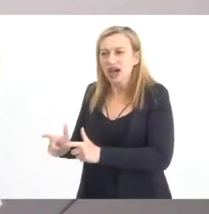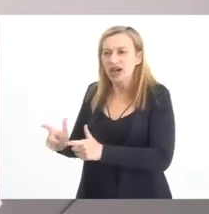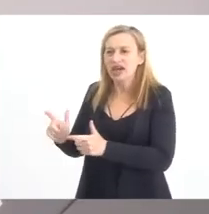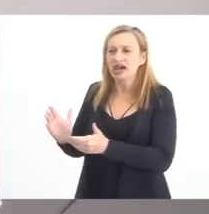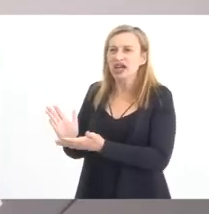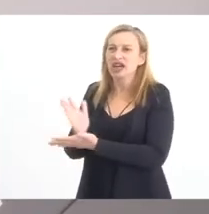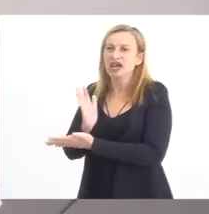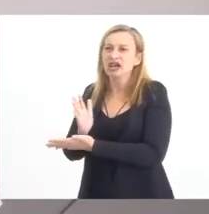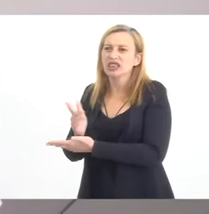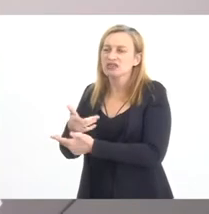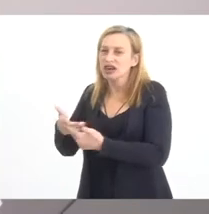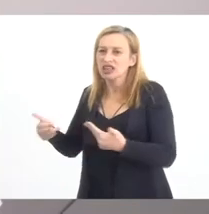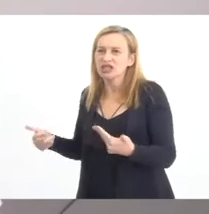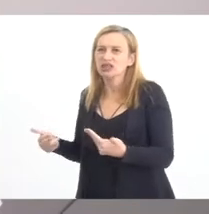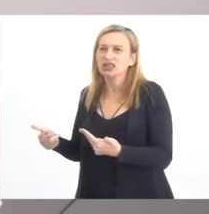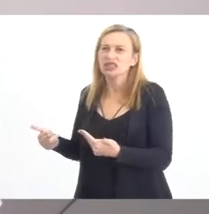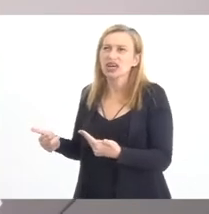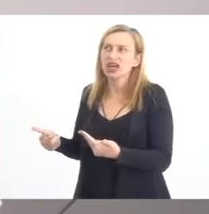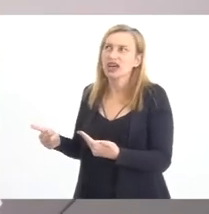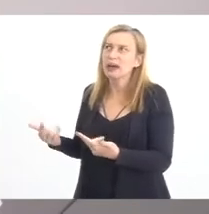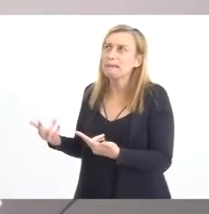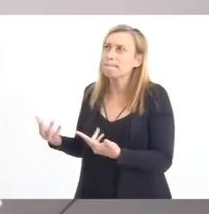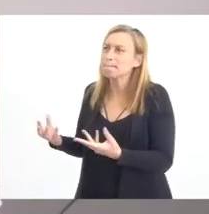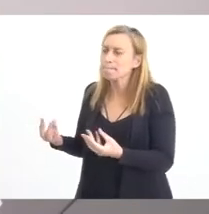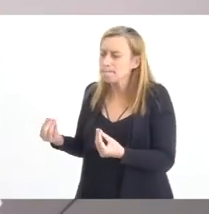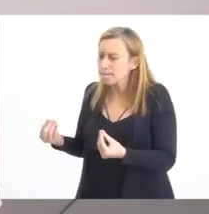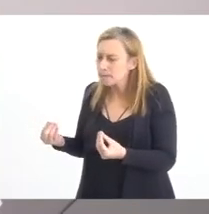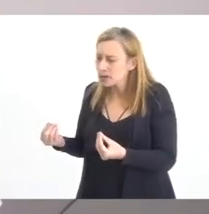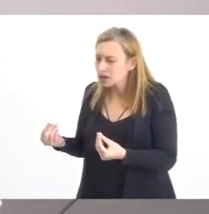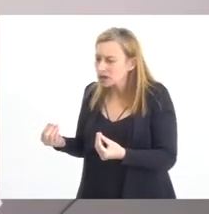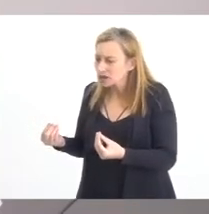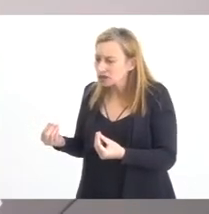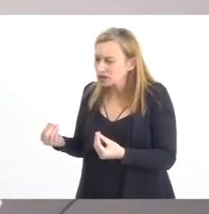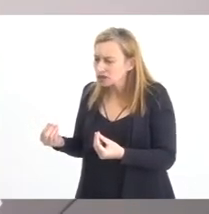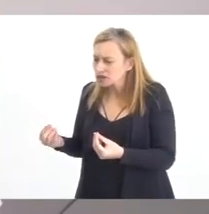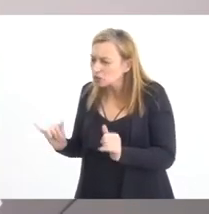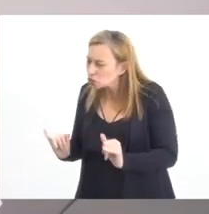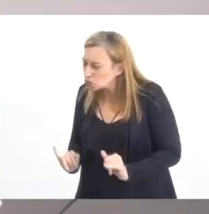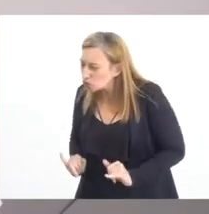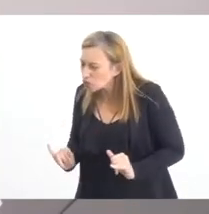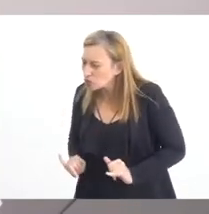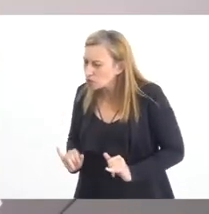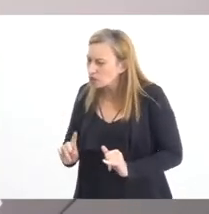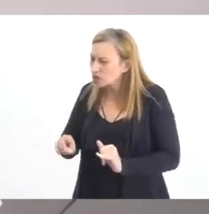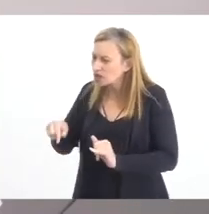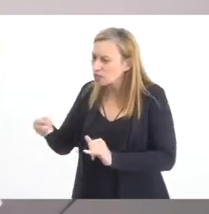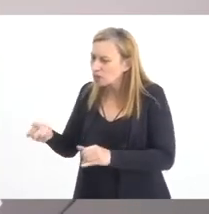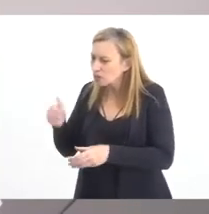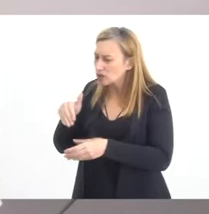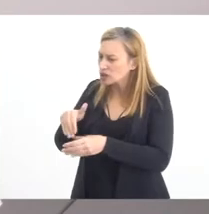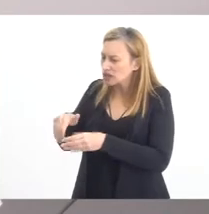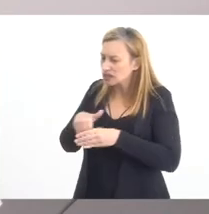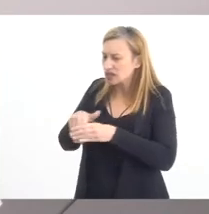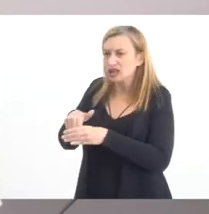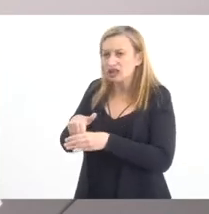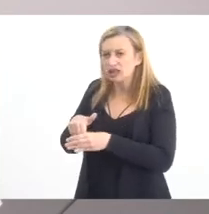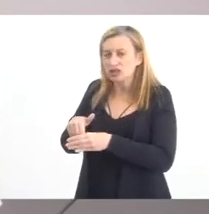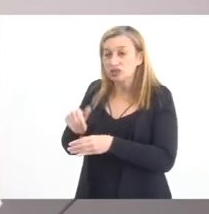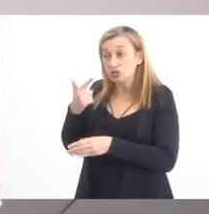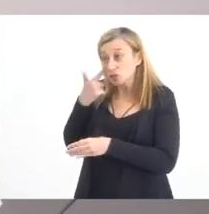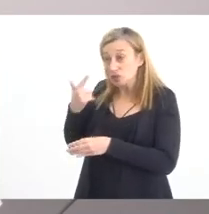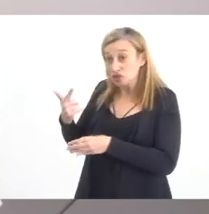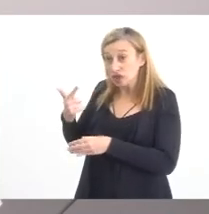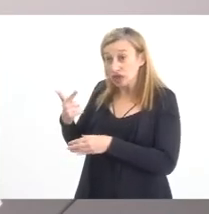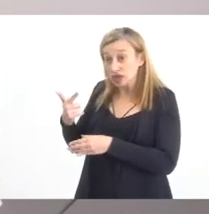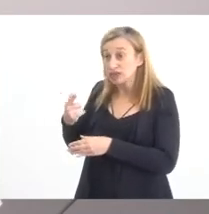tão, vamos dizer assim, tão devastada pós-eleição. Estamos diante de um pleito eleitoral que